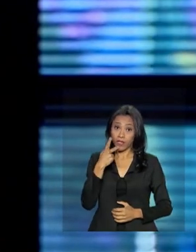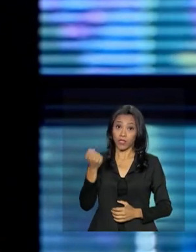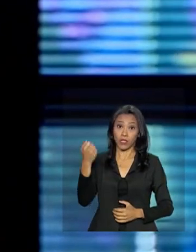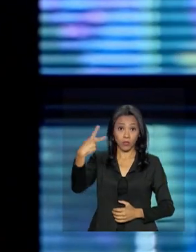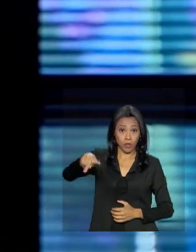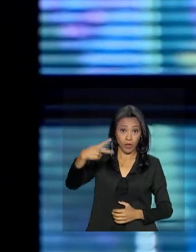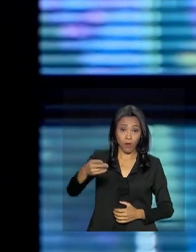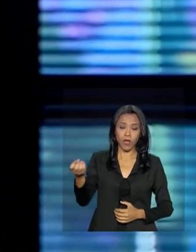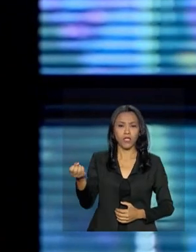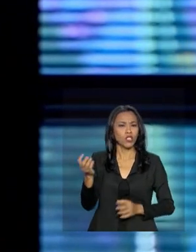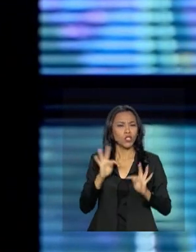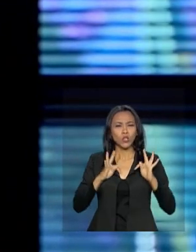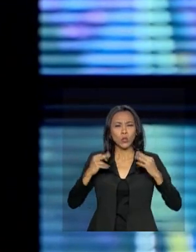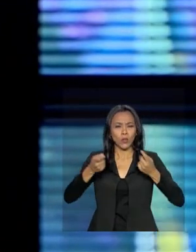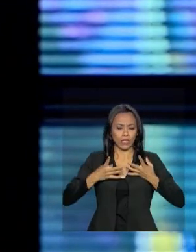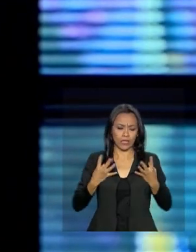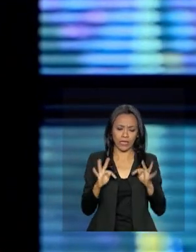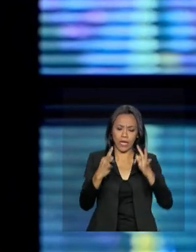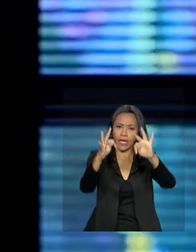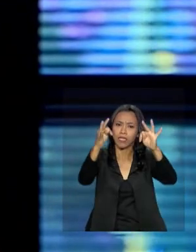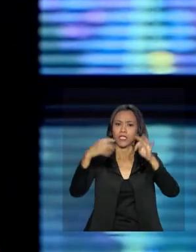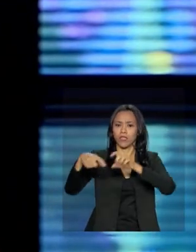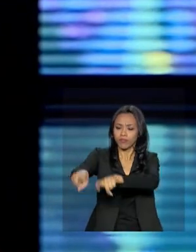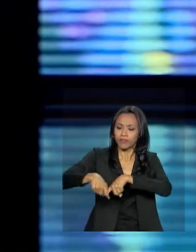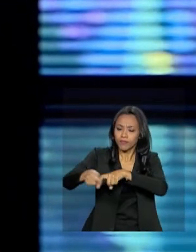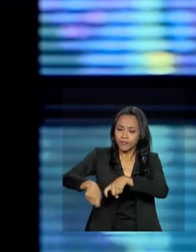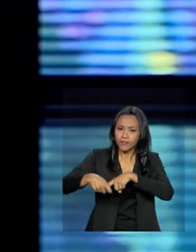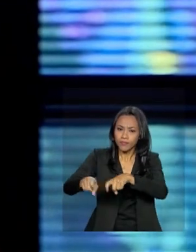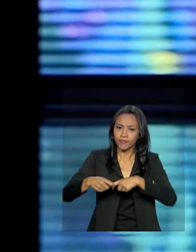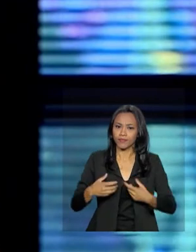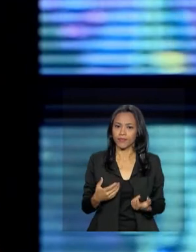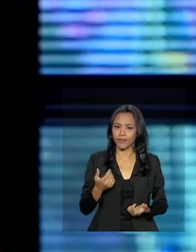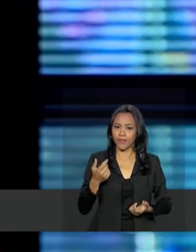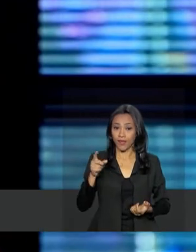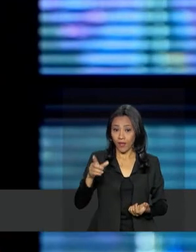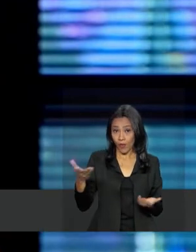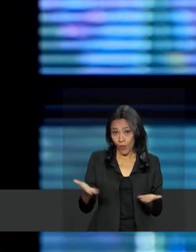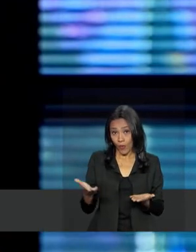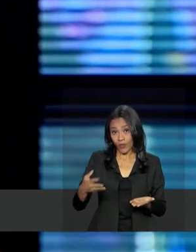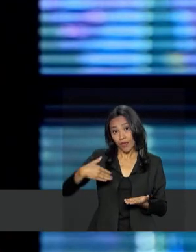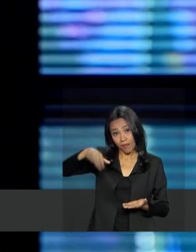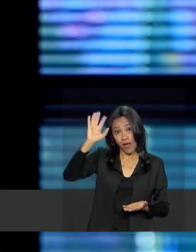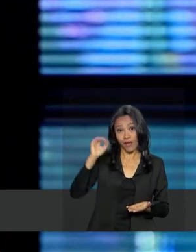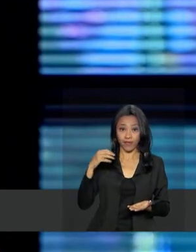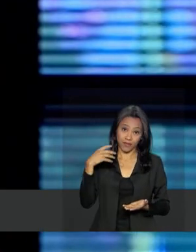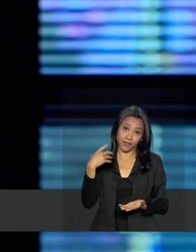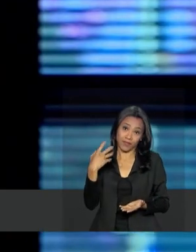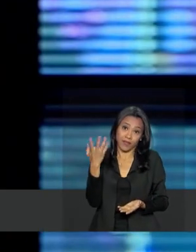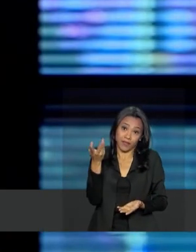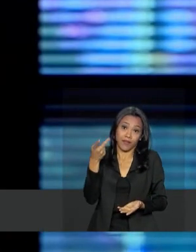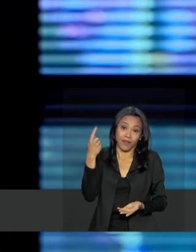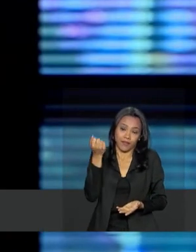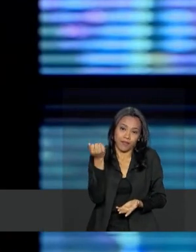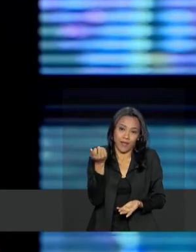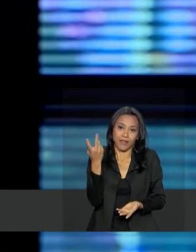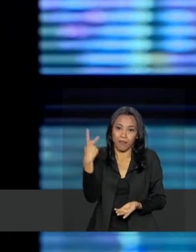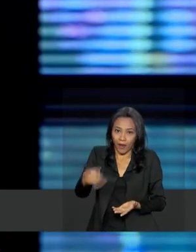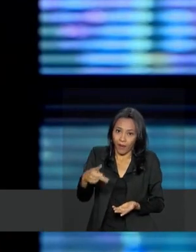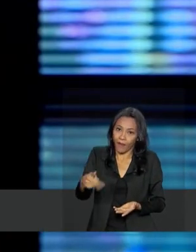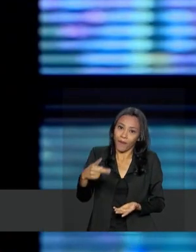agrícola, basicamente. Aliás, eu não gosto muito da palavra. Eu acho que hoje em dia eles são mais paraguaios do que brasiguaios, propriamente